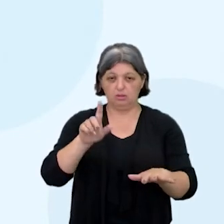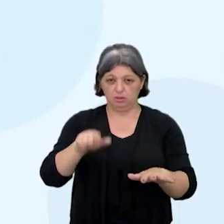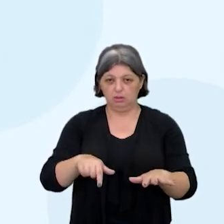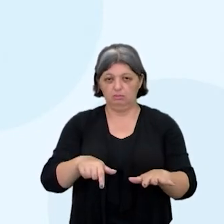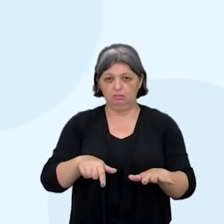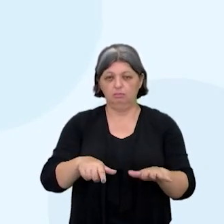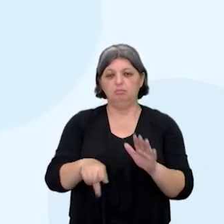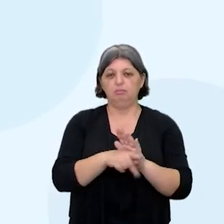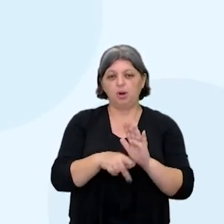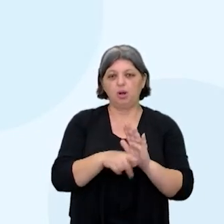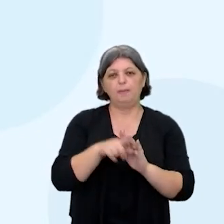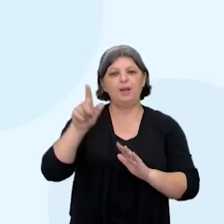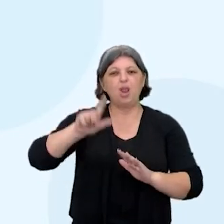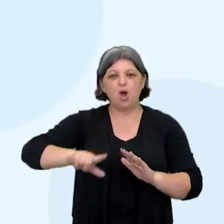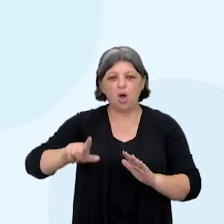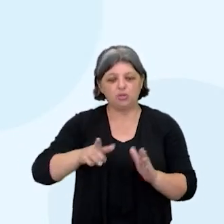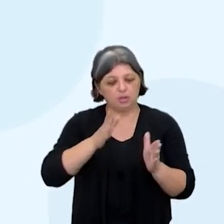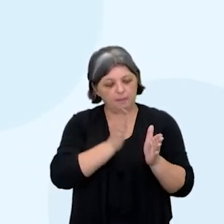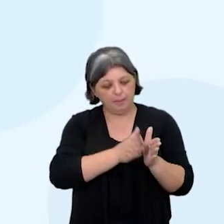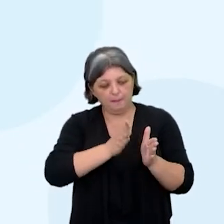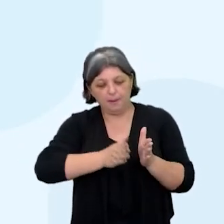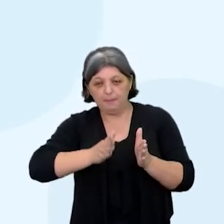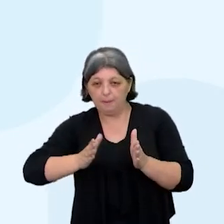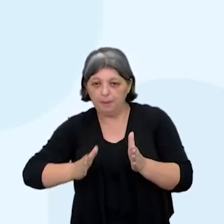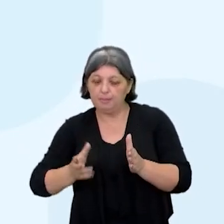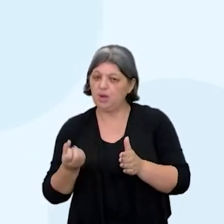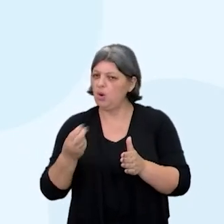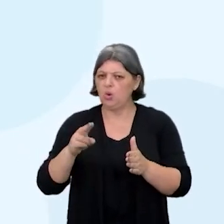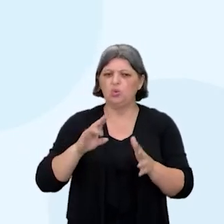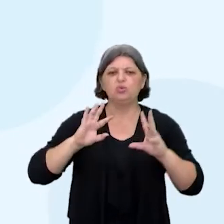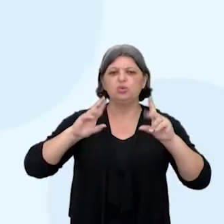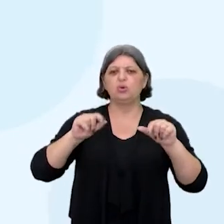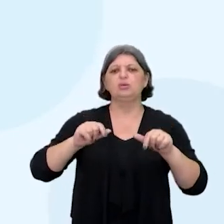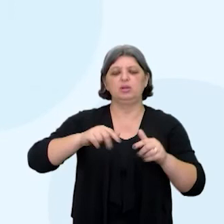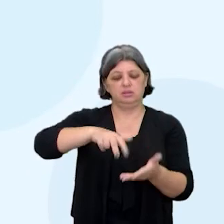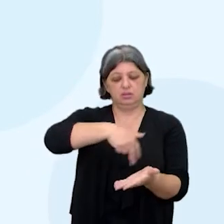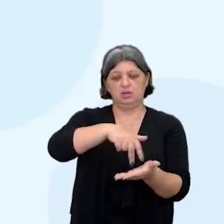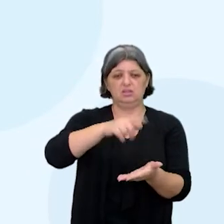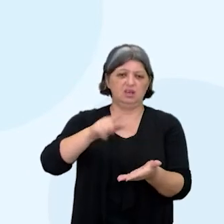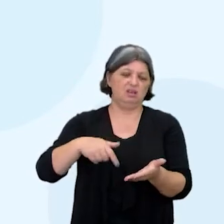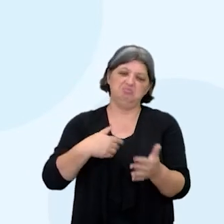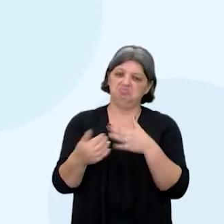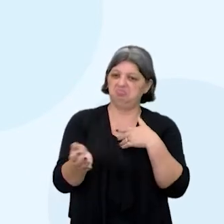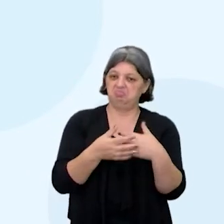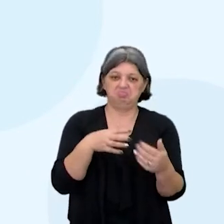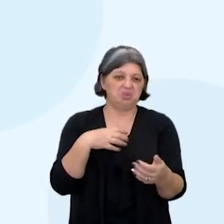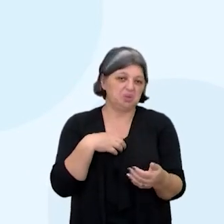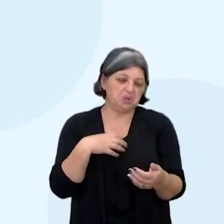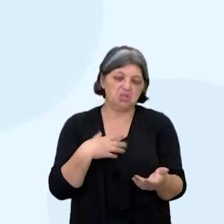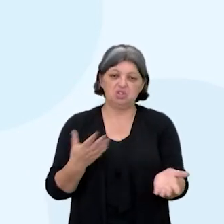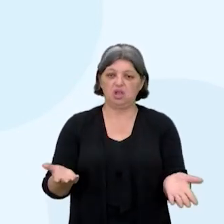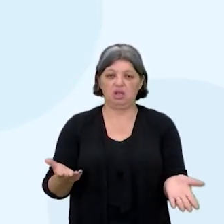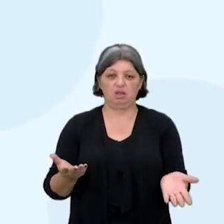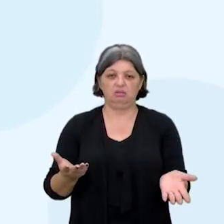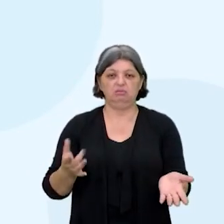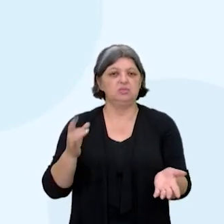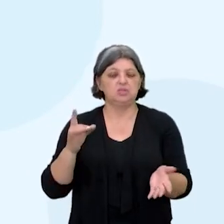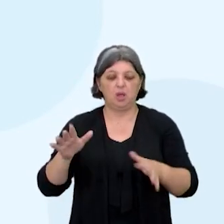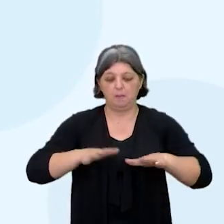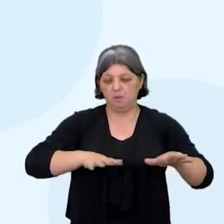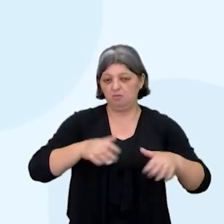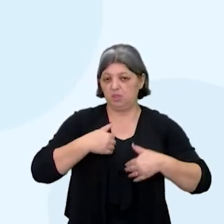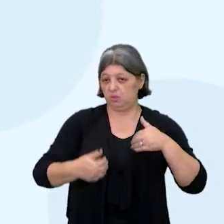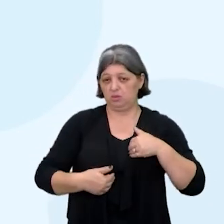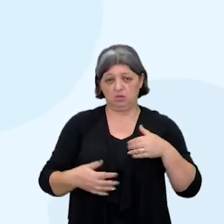eles seguem alguma lógica, alguma ordem? Ou todas as danças são movimentos aleatórios, ali que só basta ter o movimento